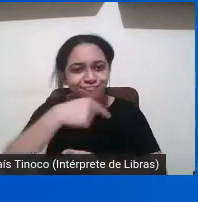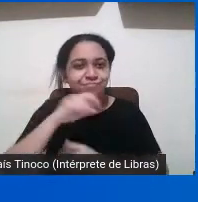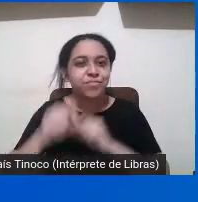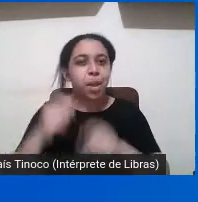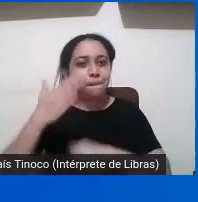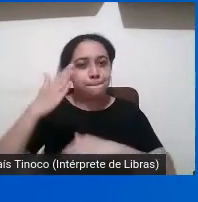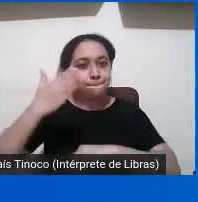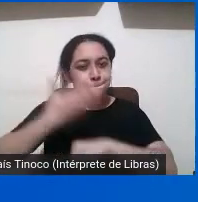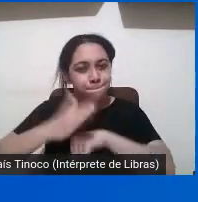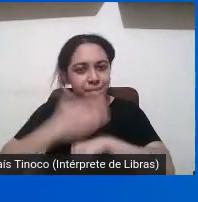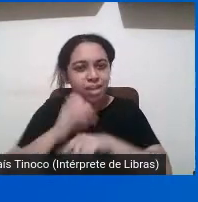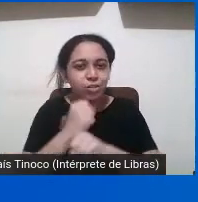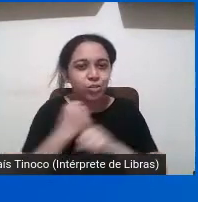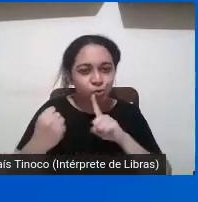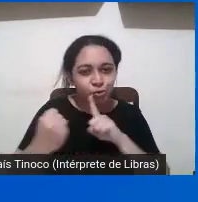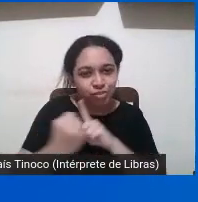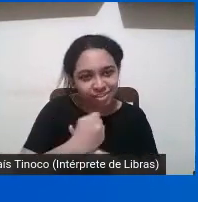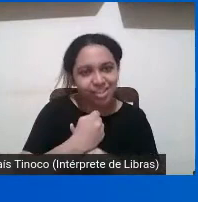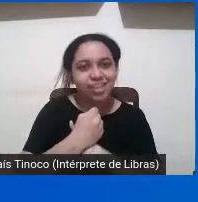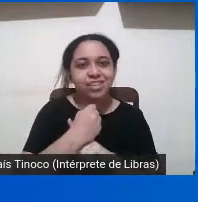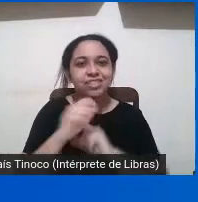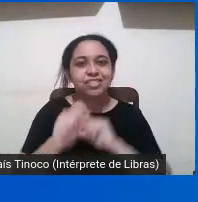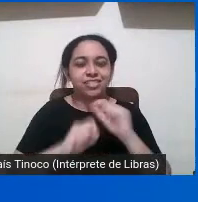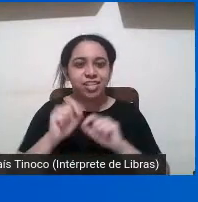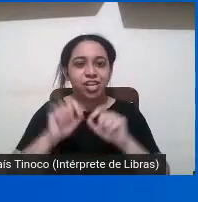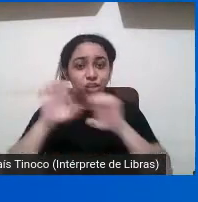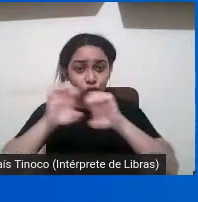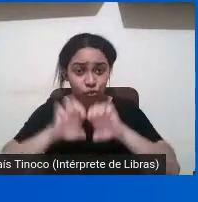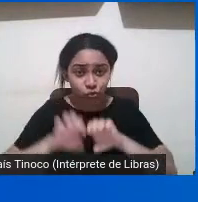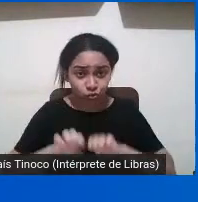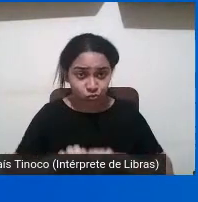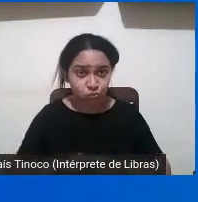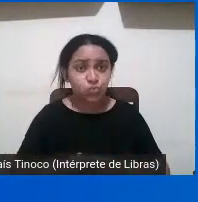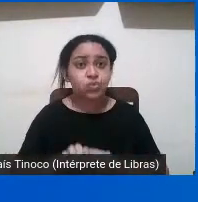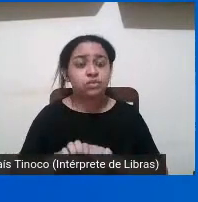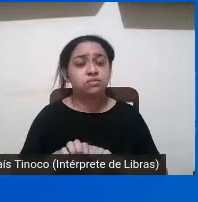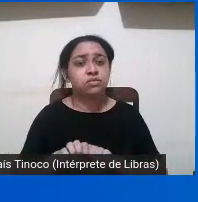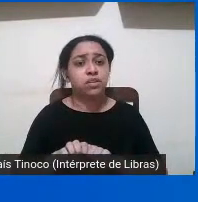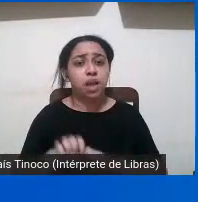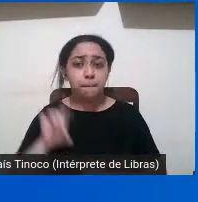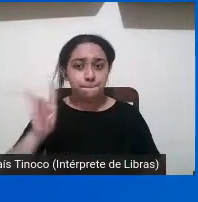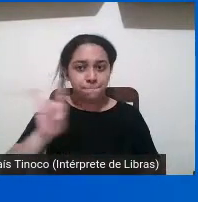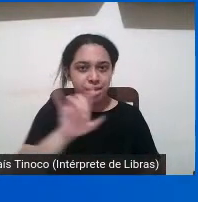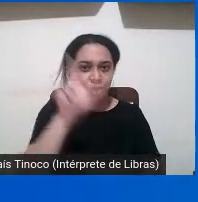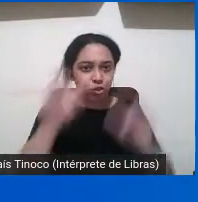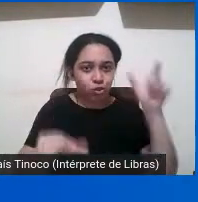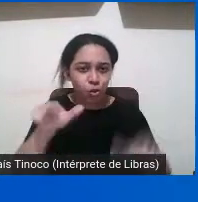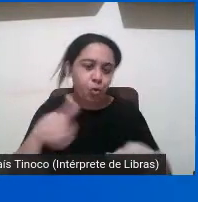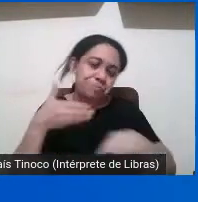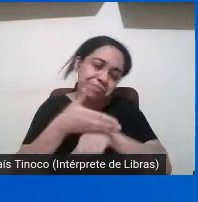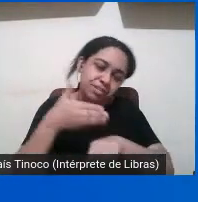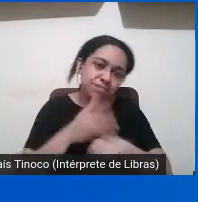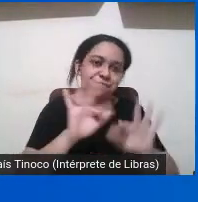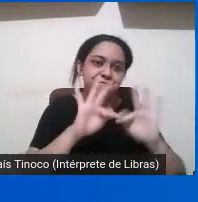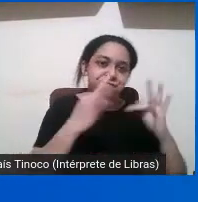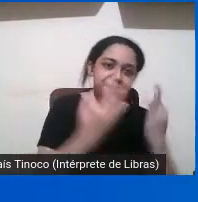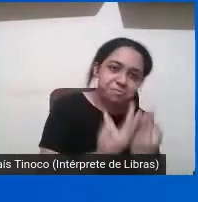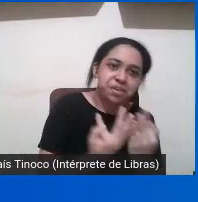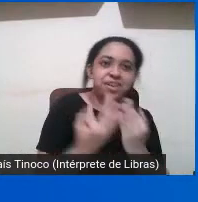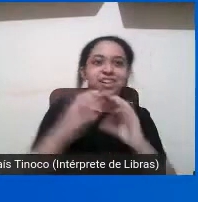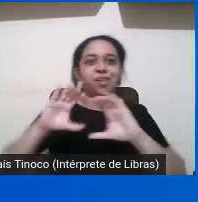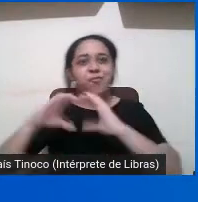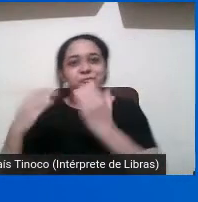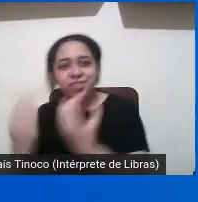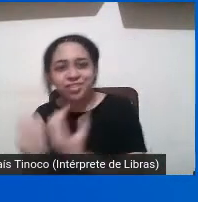de constelações sociais né de estruturas nas quais os indivíduos inserem a família a escola comunidade